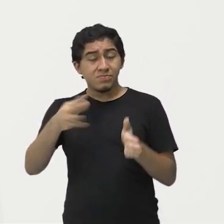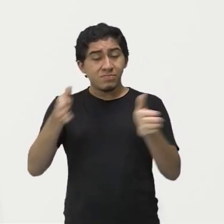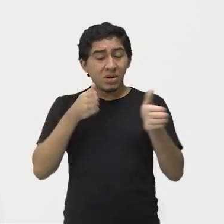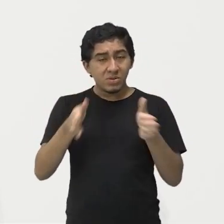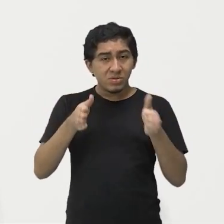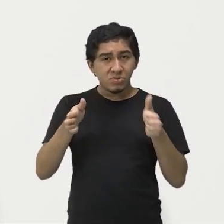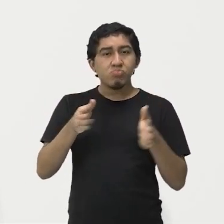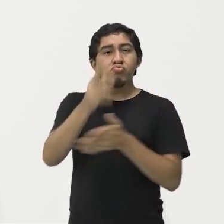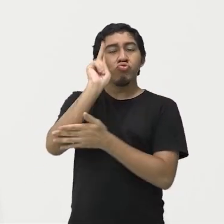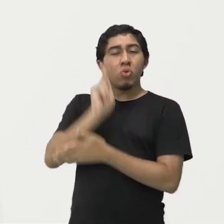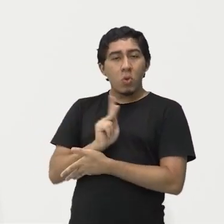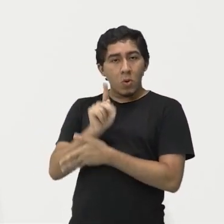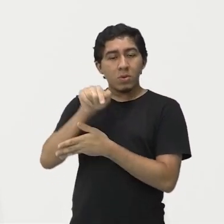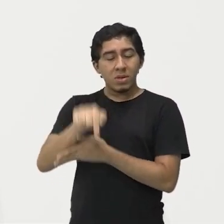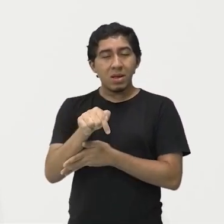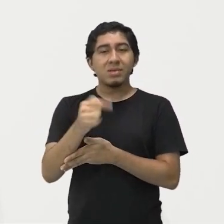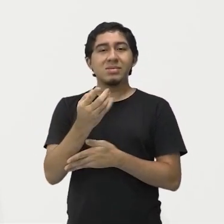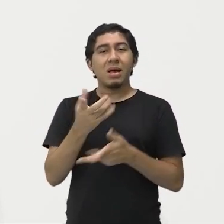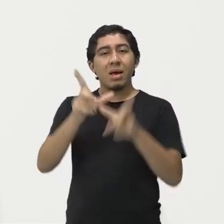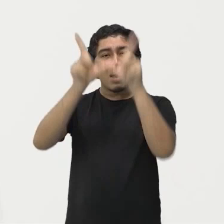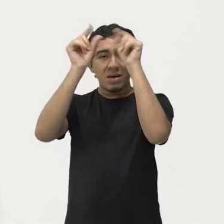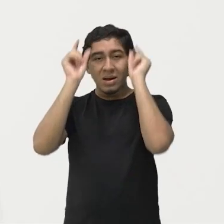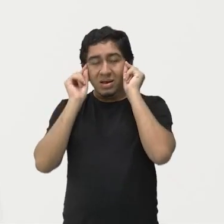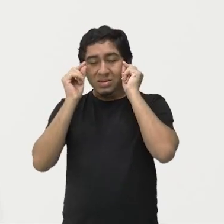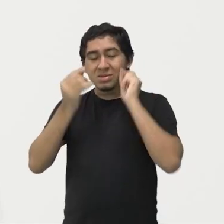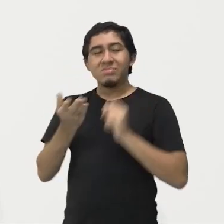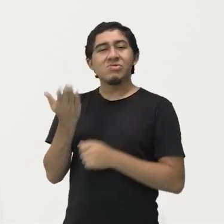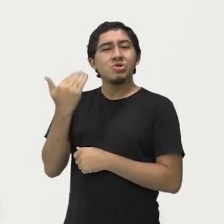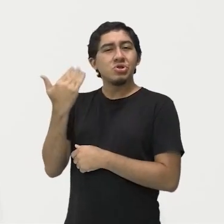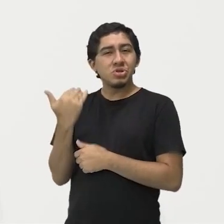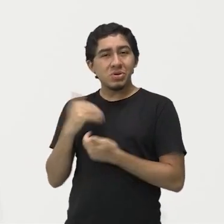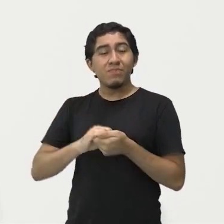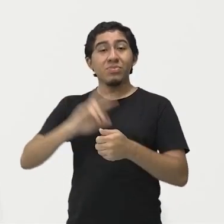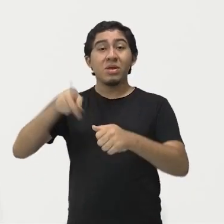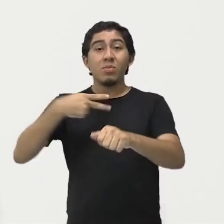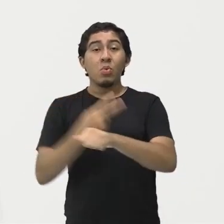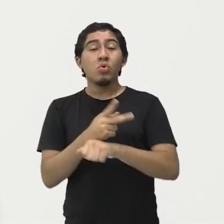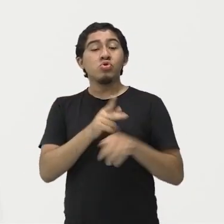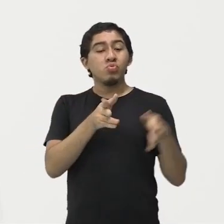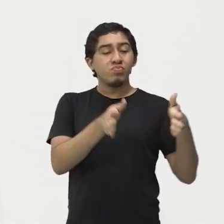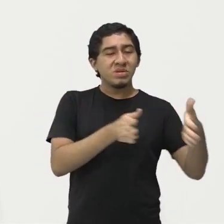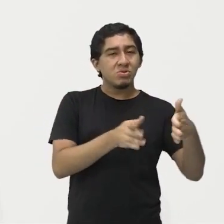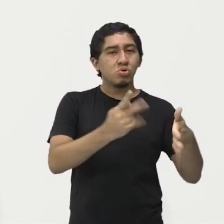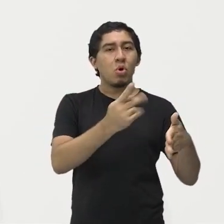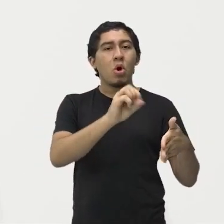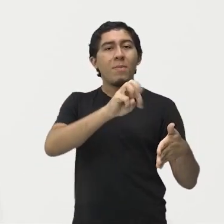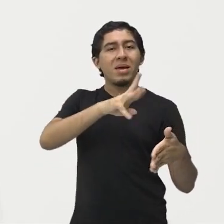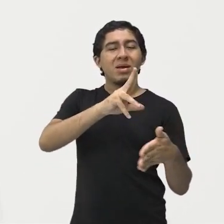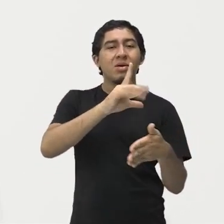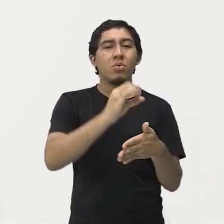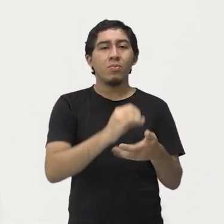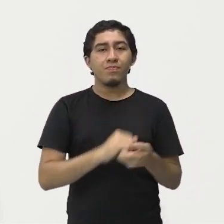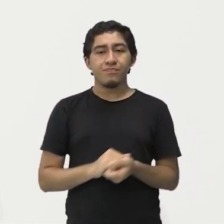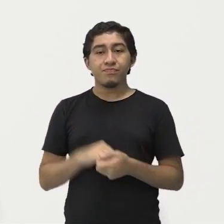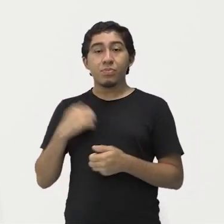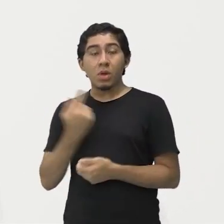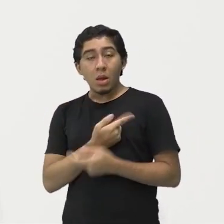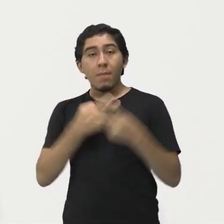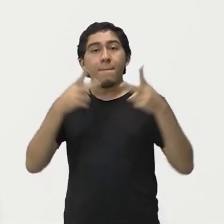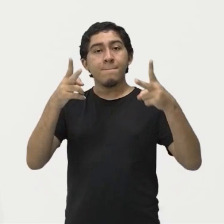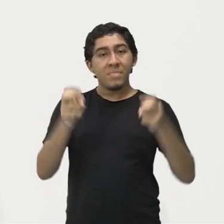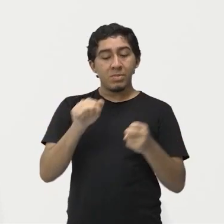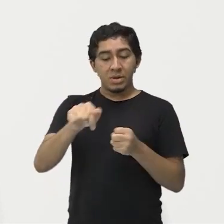logo após o período homérico, tá? A gente vai ver que esta época, ela guarda profundas